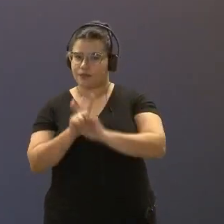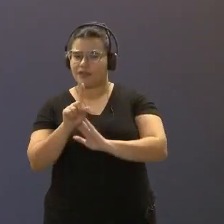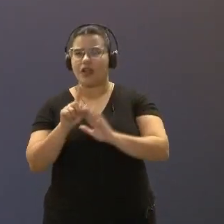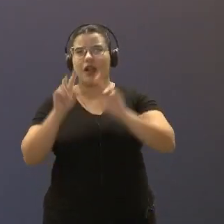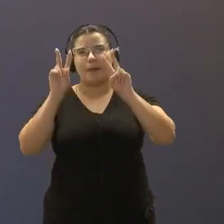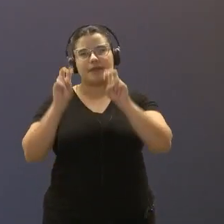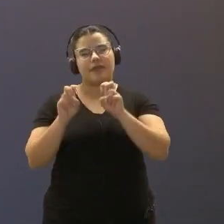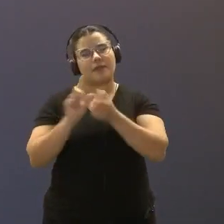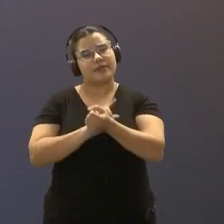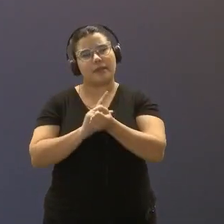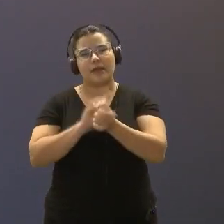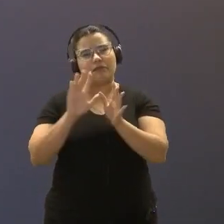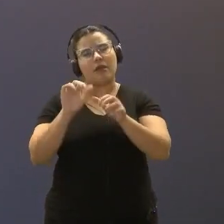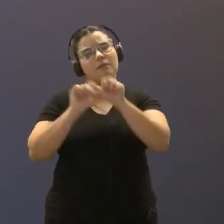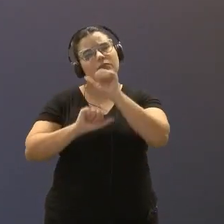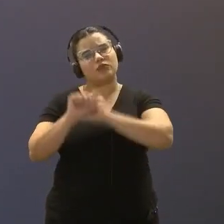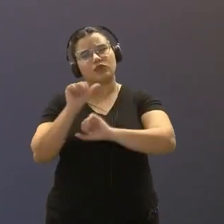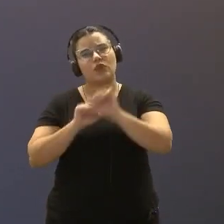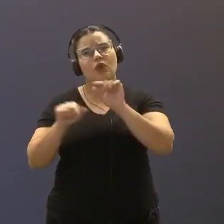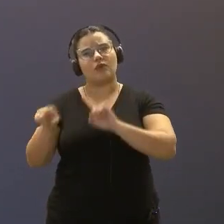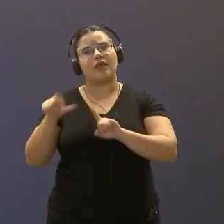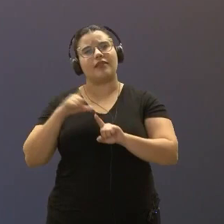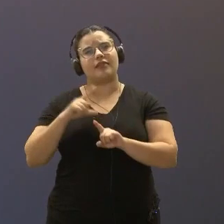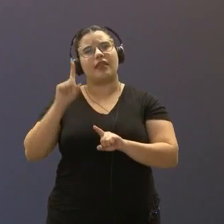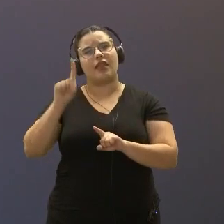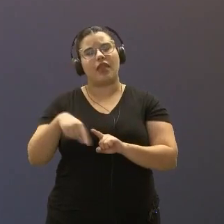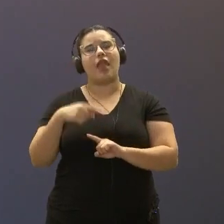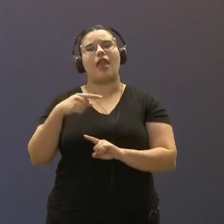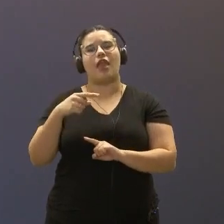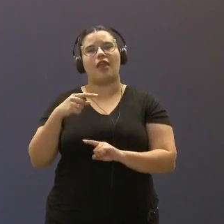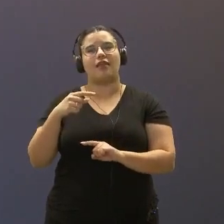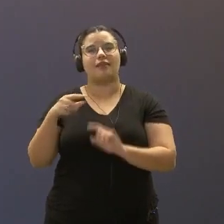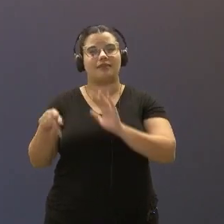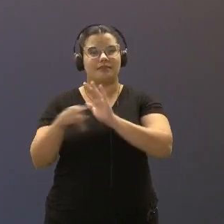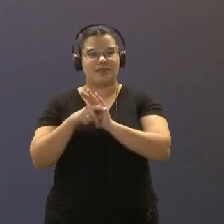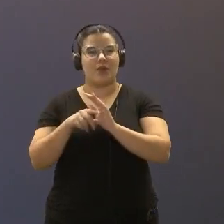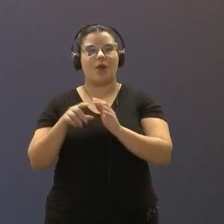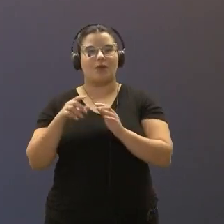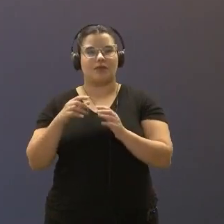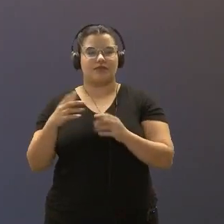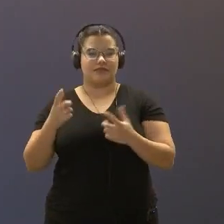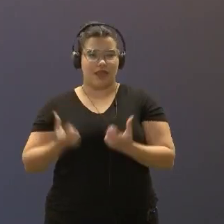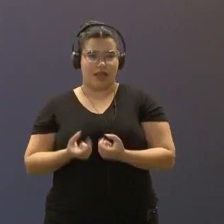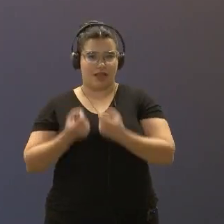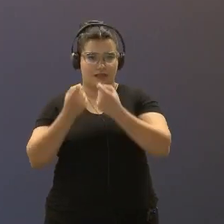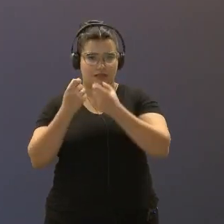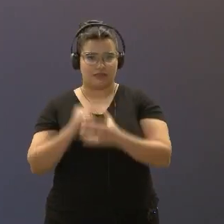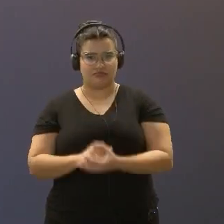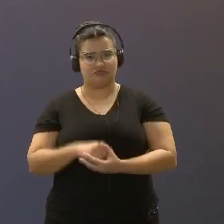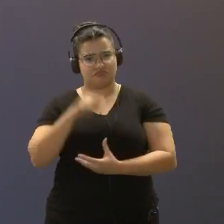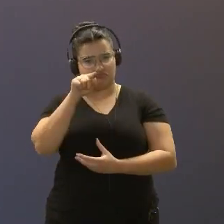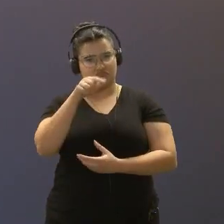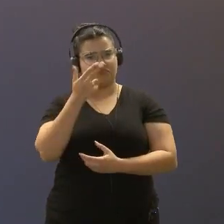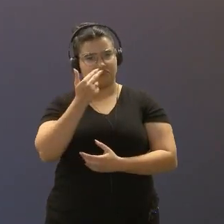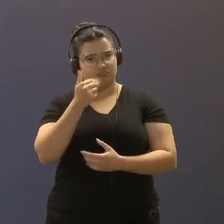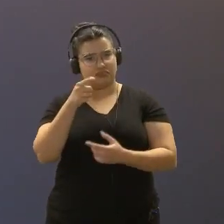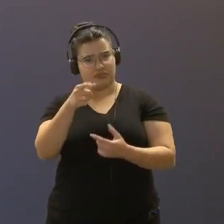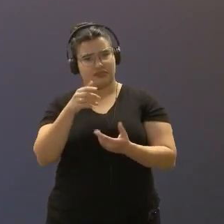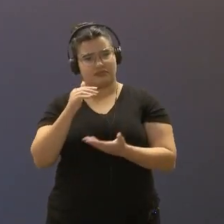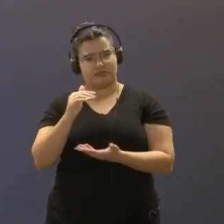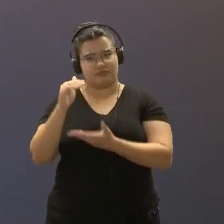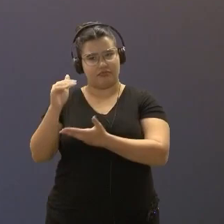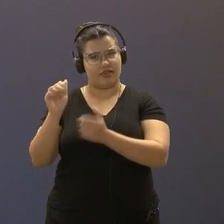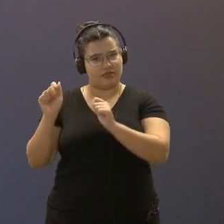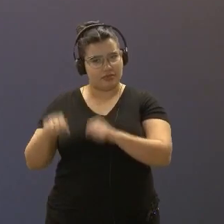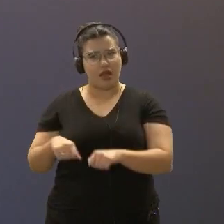diabetes, mas ela utiliza em pacientes com quimioterapia, com ótima aceitação. O doutor também indicaria? Sem dúvida, sem dúvida. Eu sempre